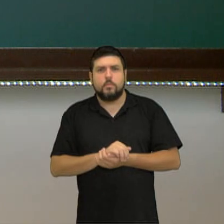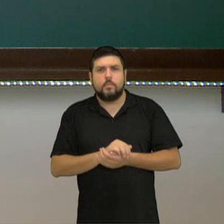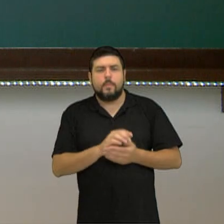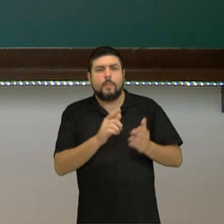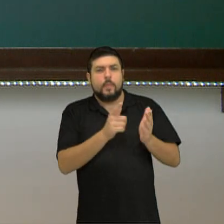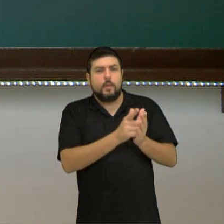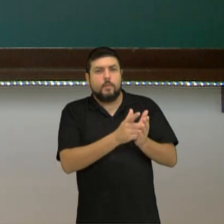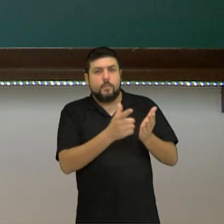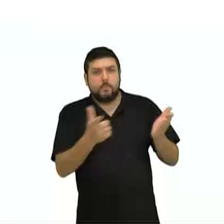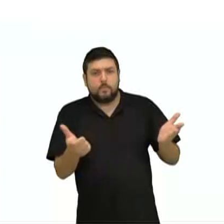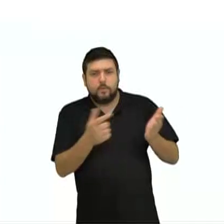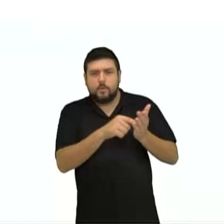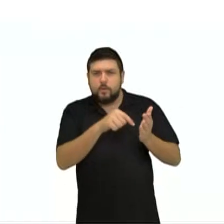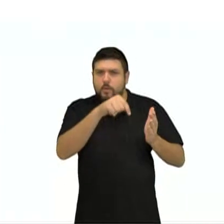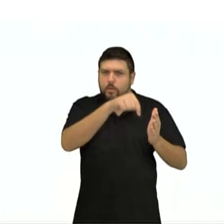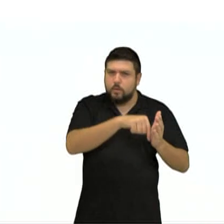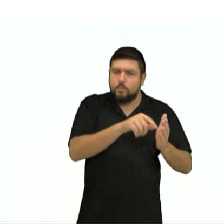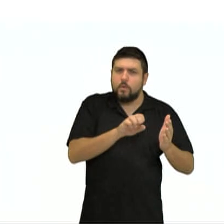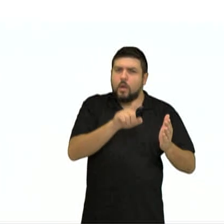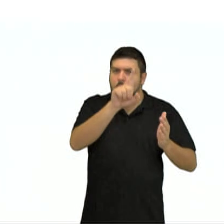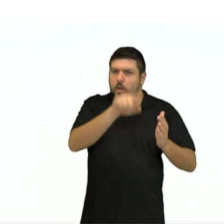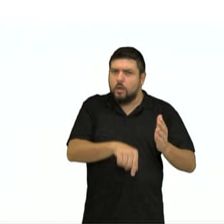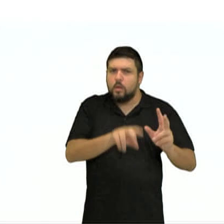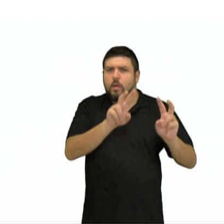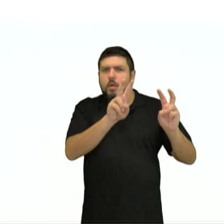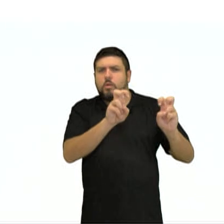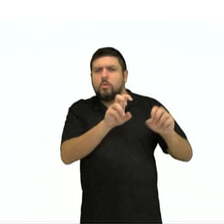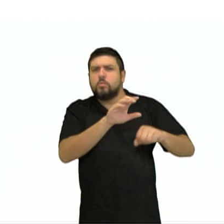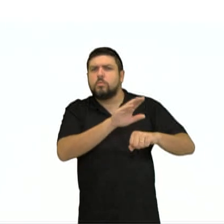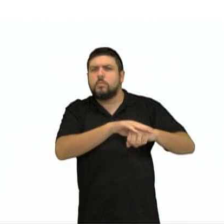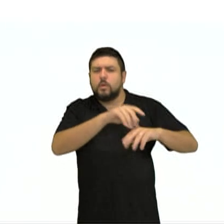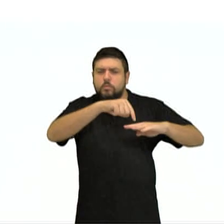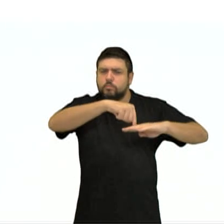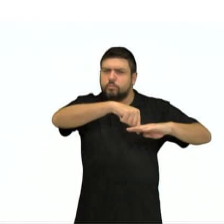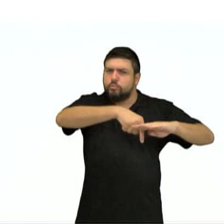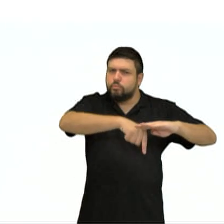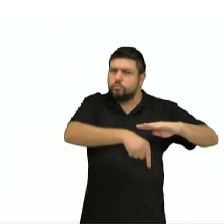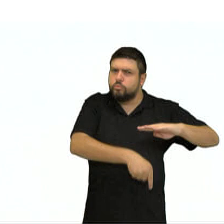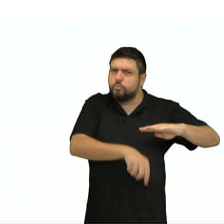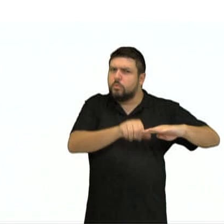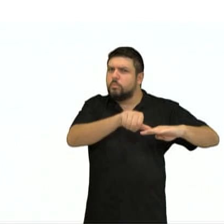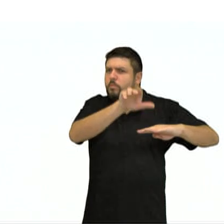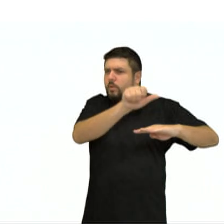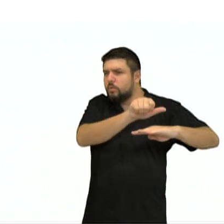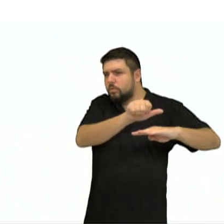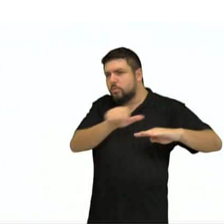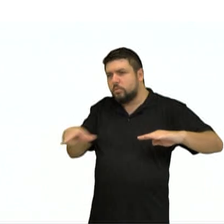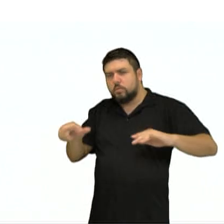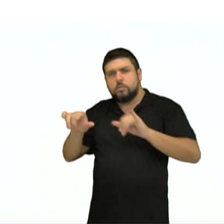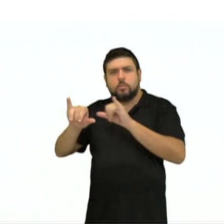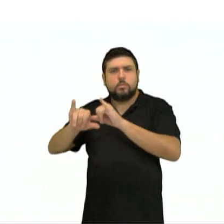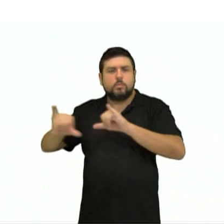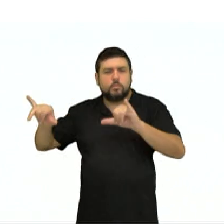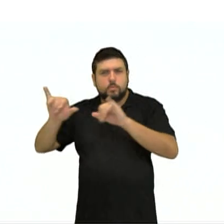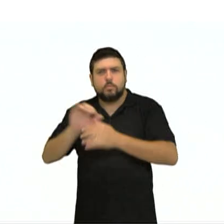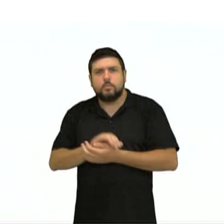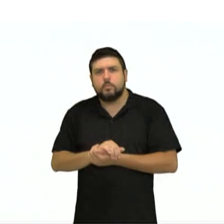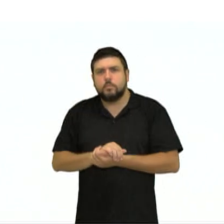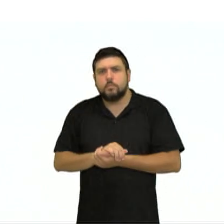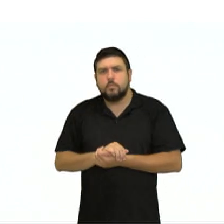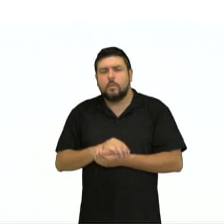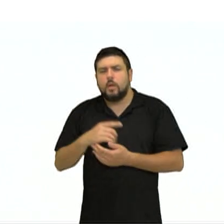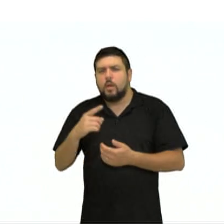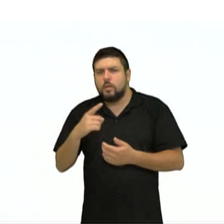é um fato ou assunto desenvolvido de forma mais aprofundada do que a notícia. Ela conta com diversos elementos